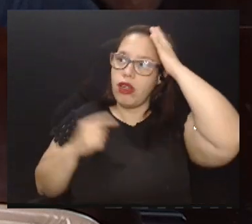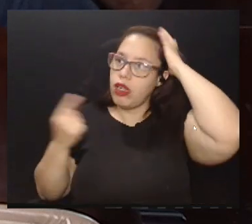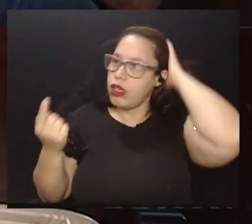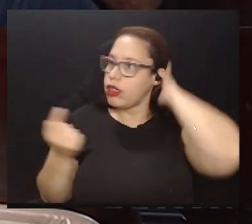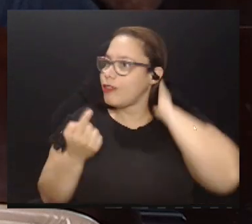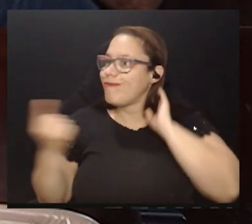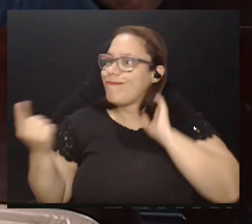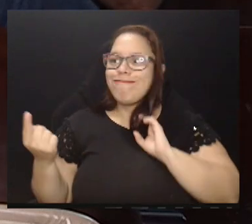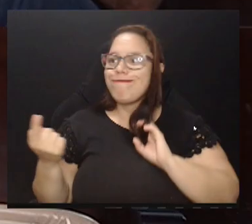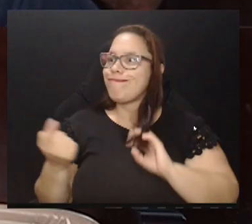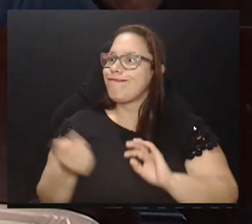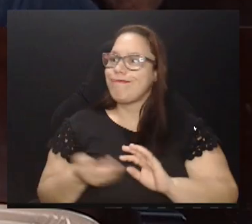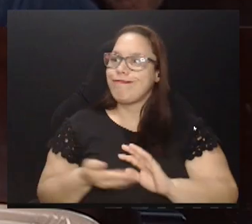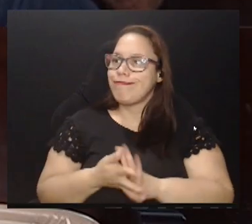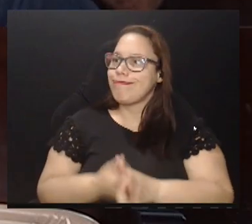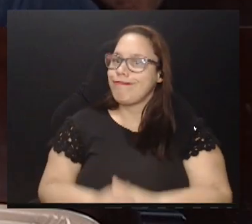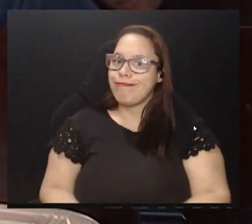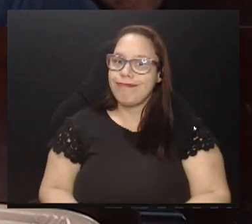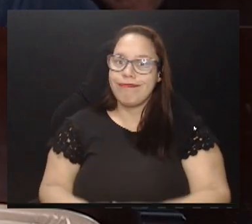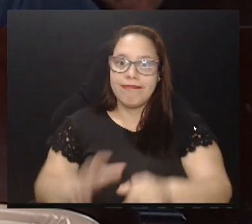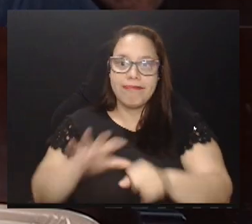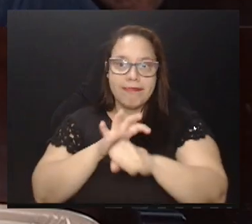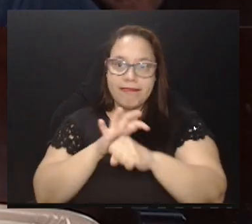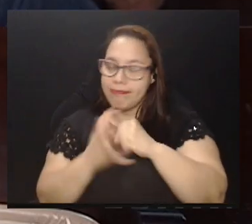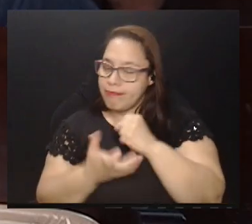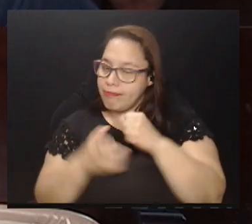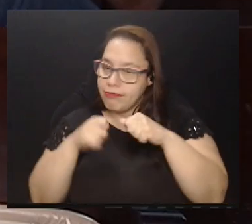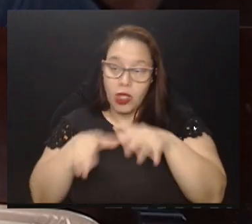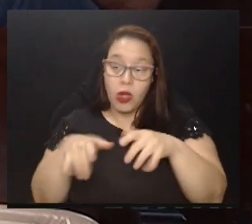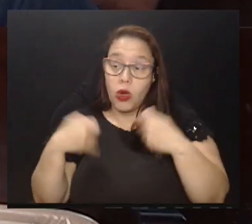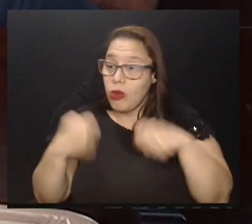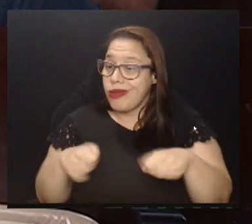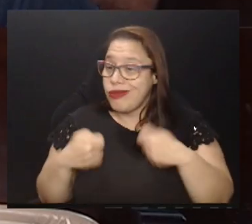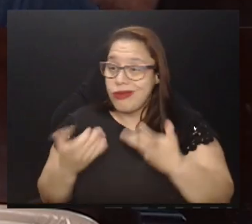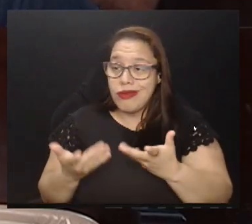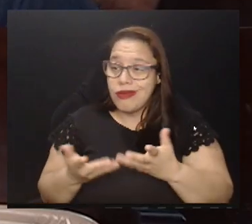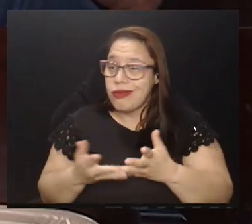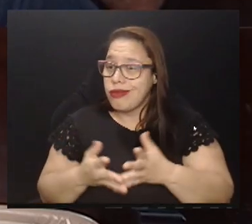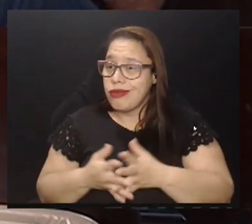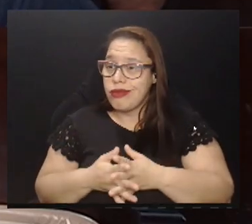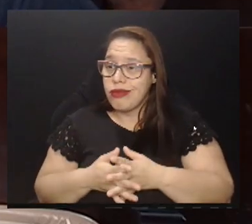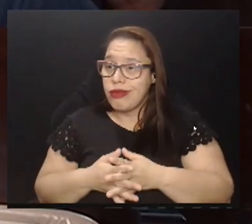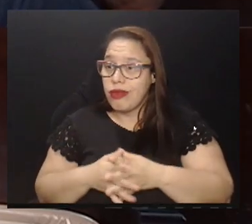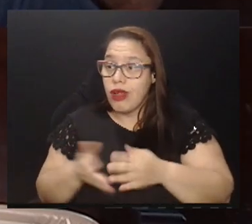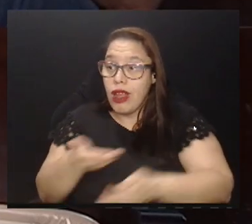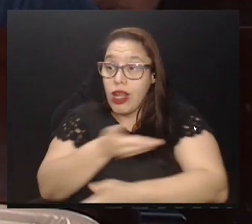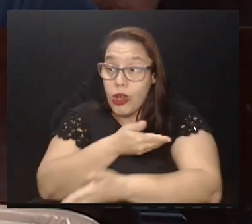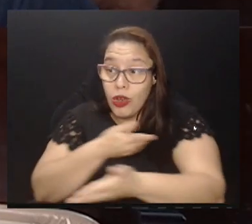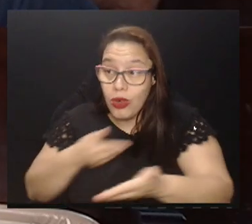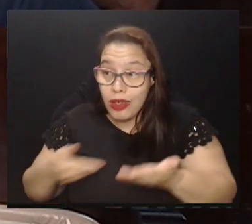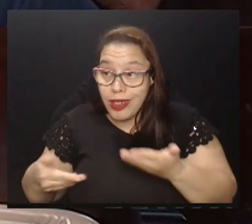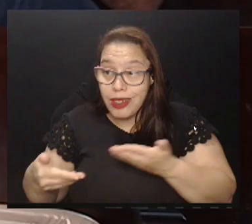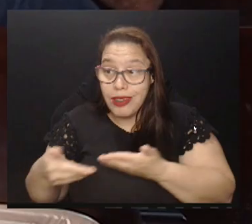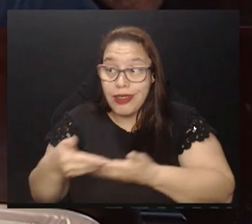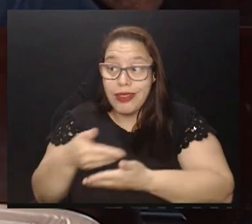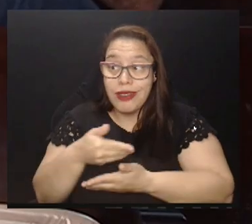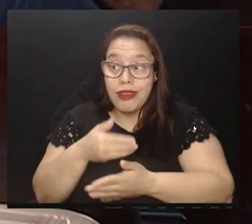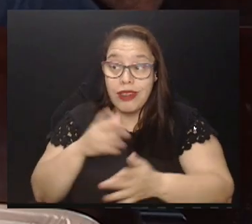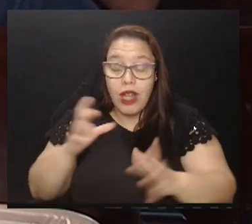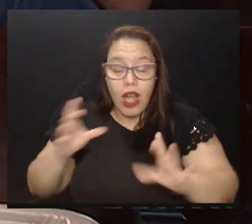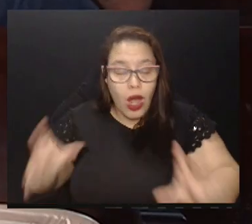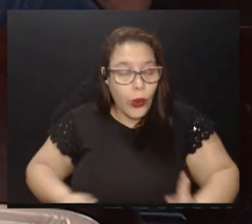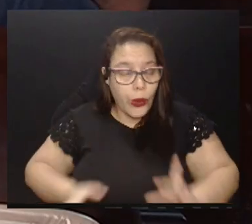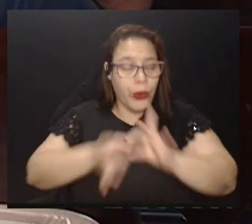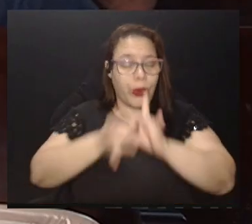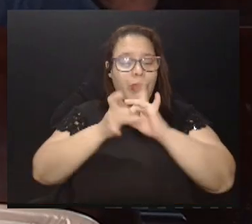O Covid trouxe pra gente uma necessidade da gente se socializar, de se coletivizar, que é uma coisa que